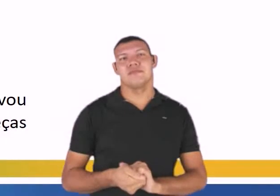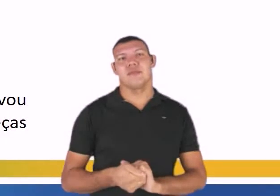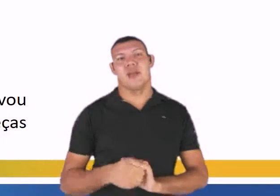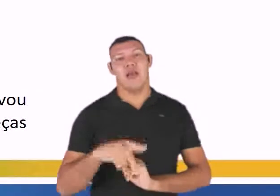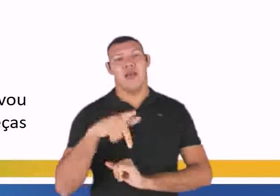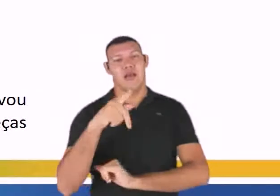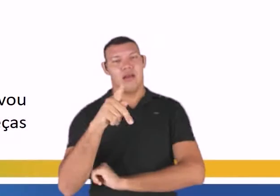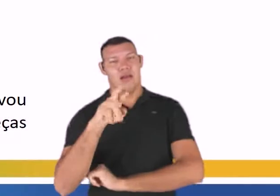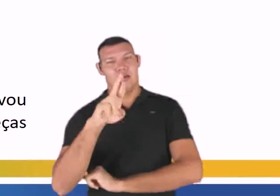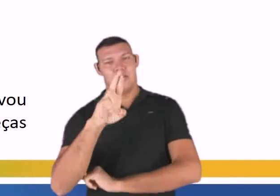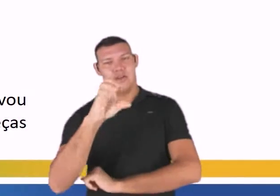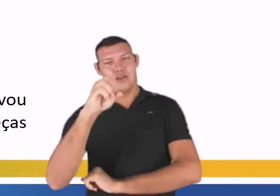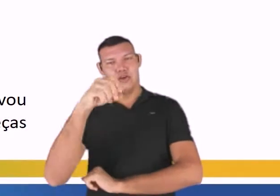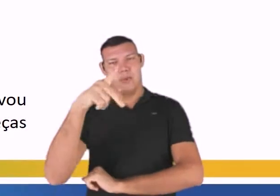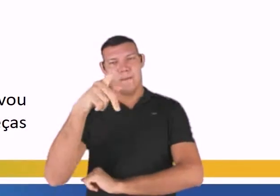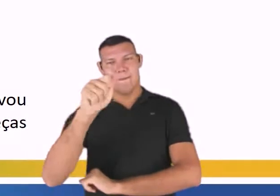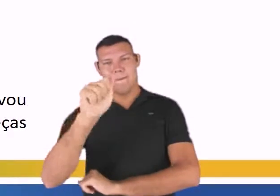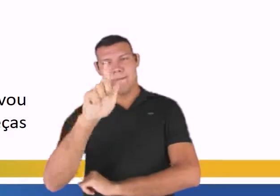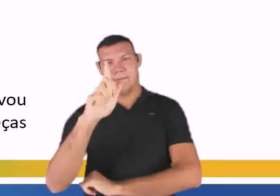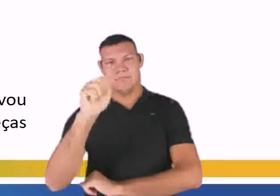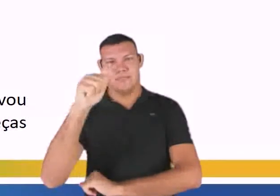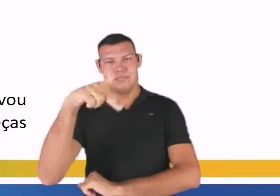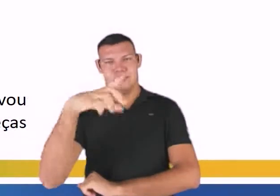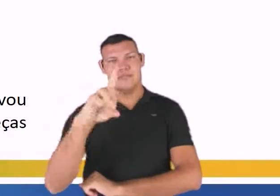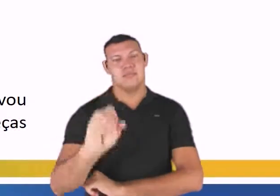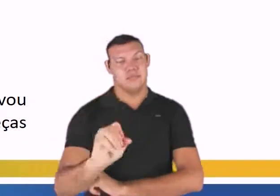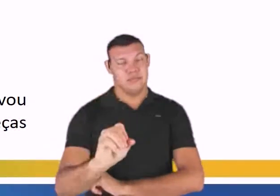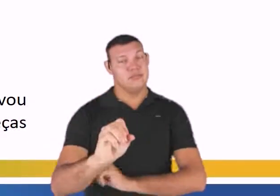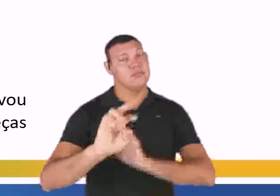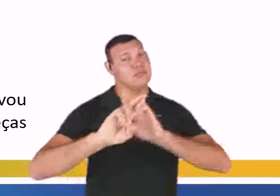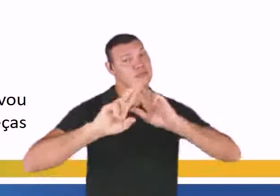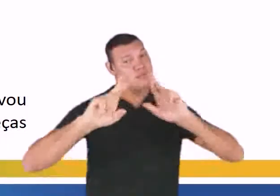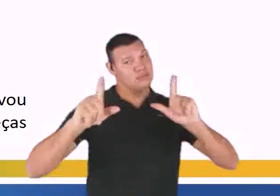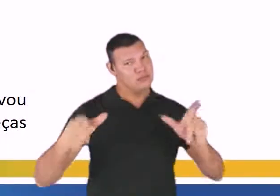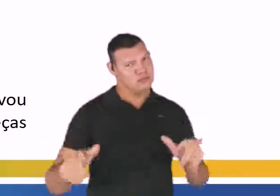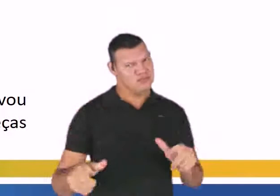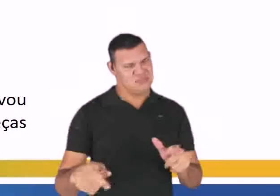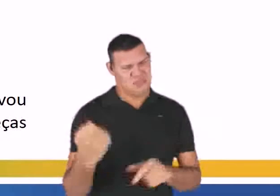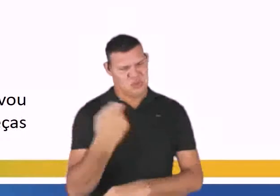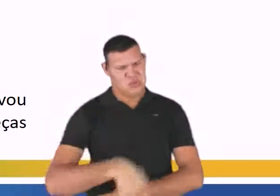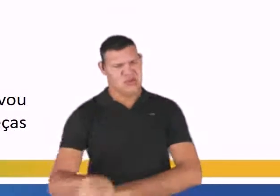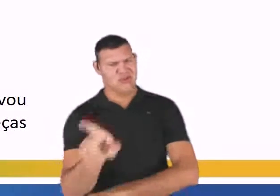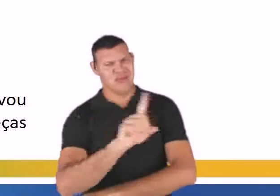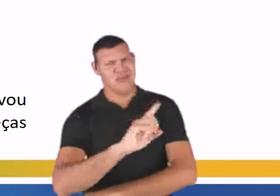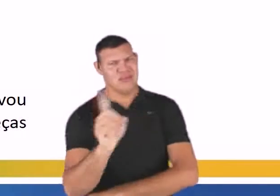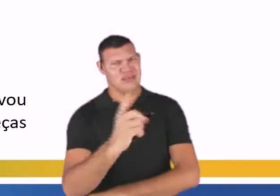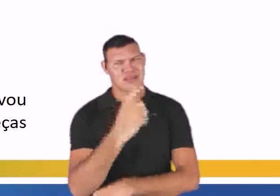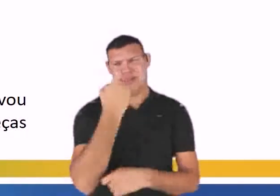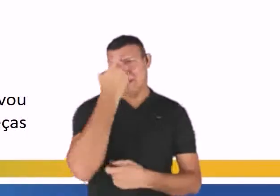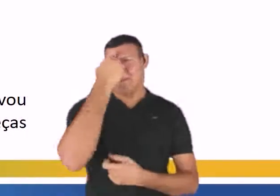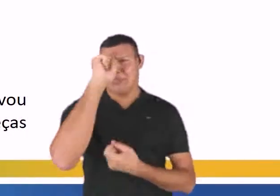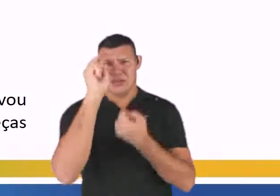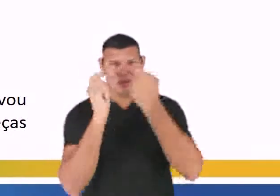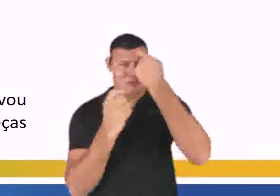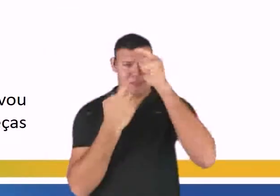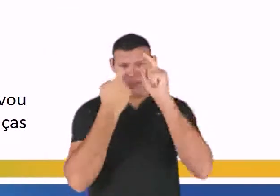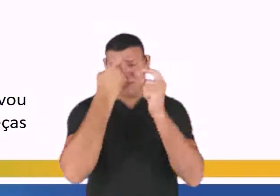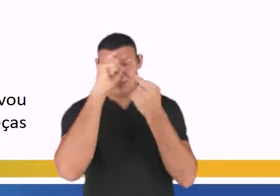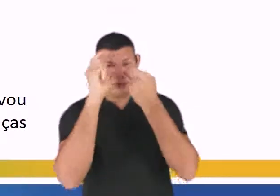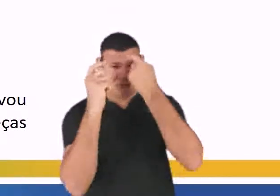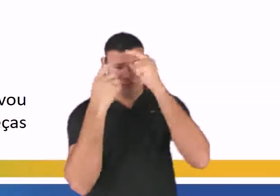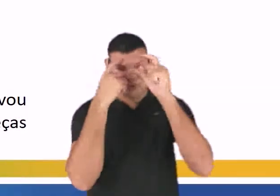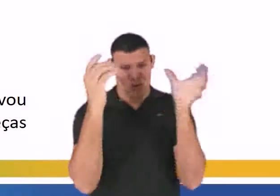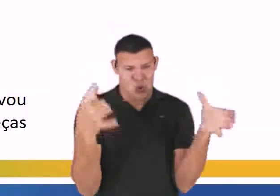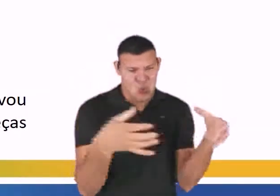publicitária, o anúncio como um todo. Porque não é necessário que seja criada uma campanha